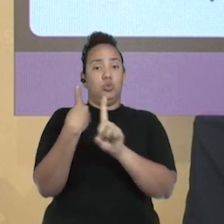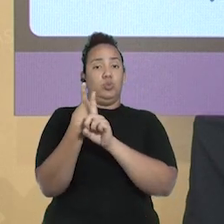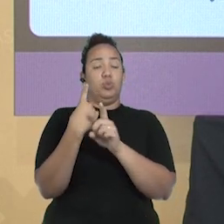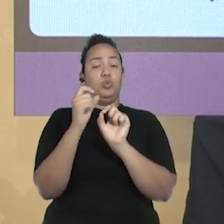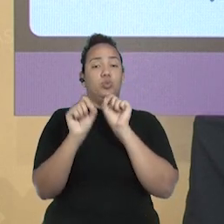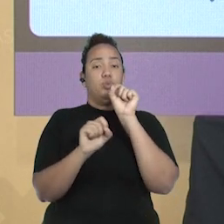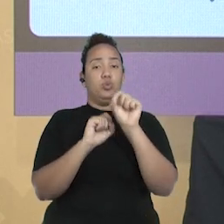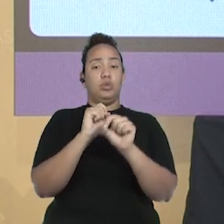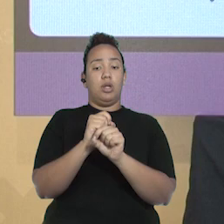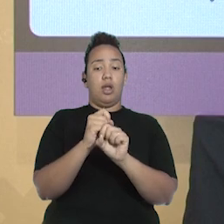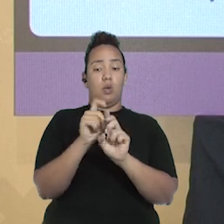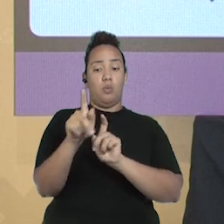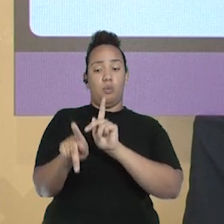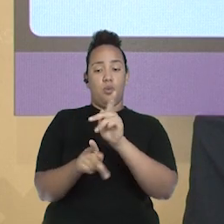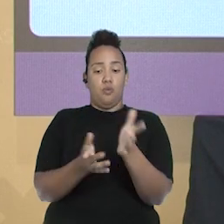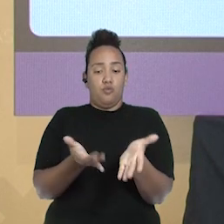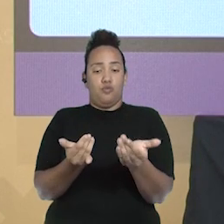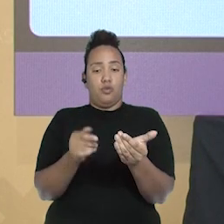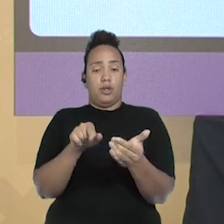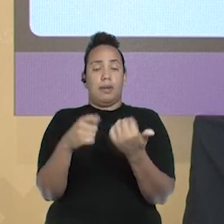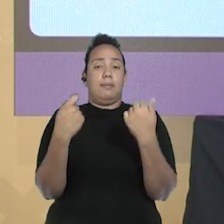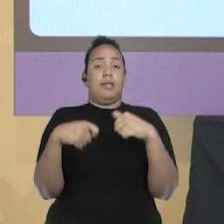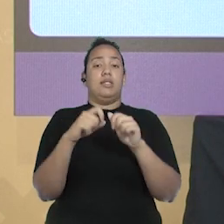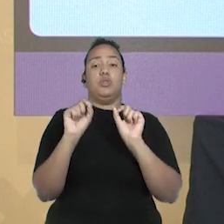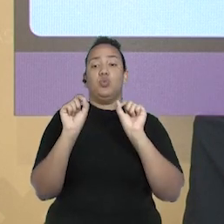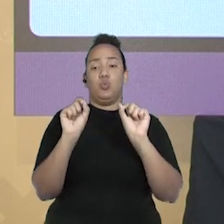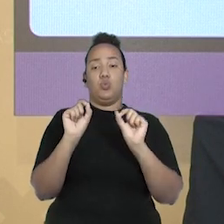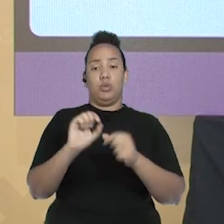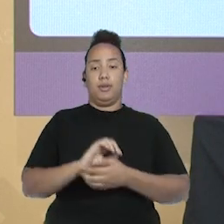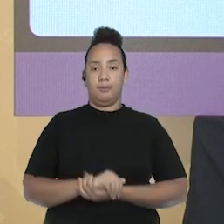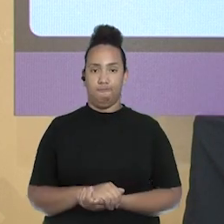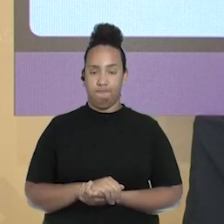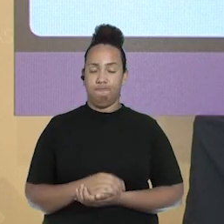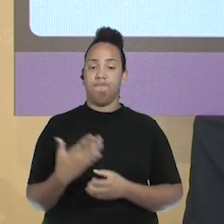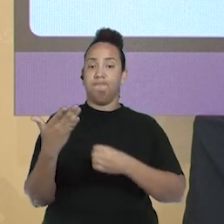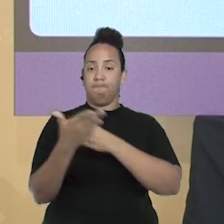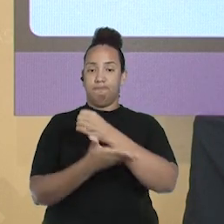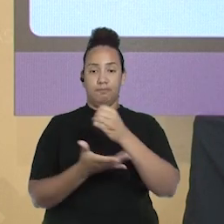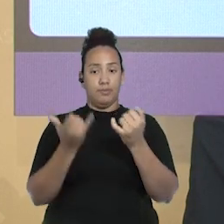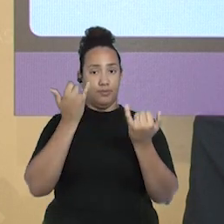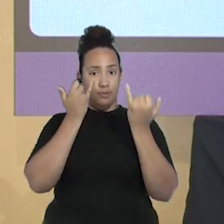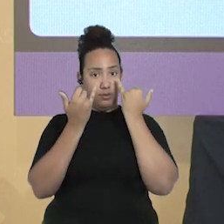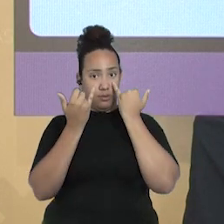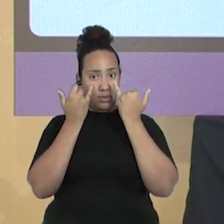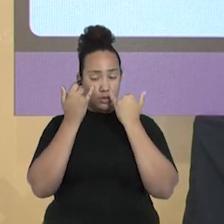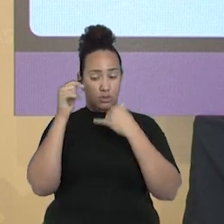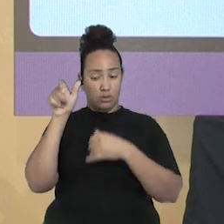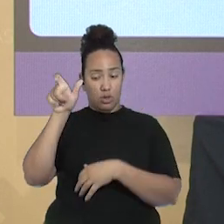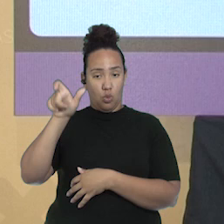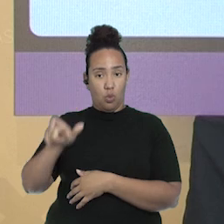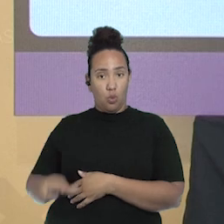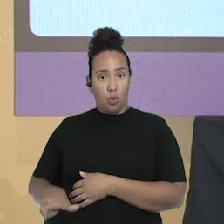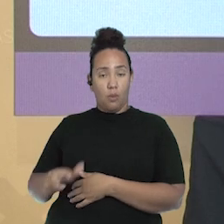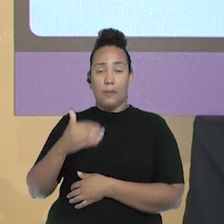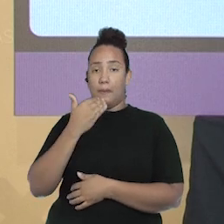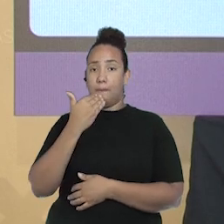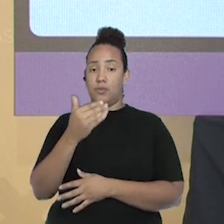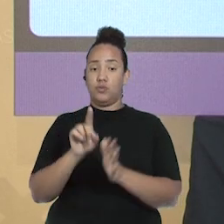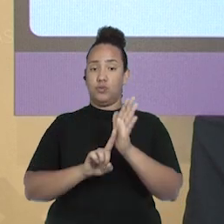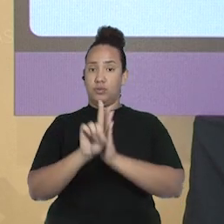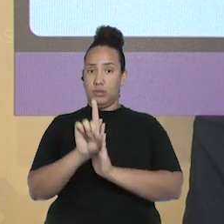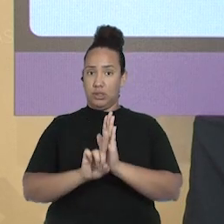necessidades do público mais jovem. Com base na análise desses dados, João tratou logo de pedir uma pesquisa